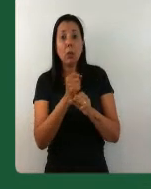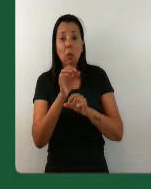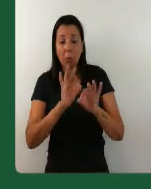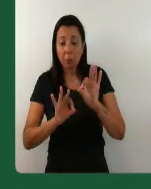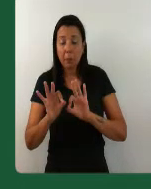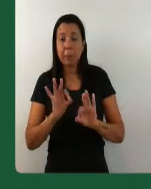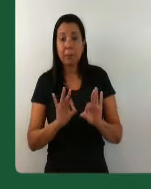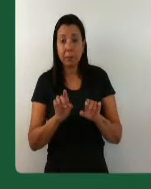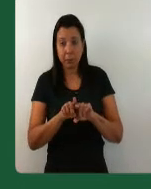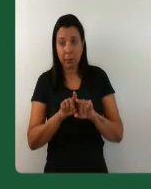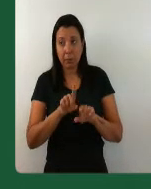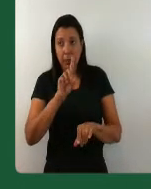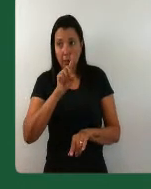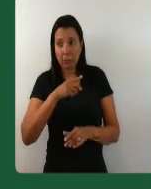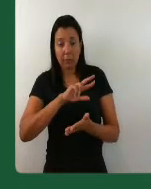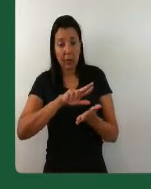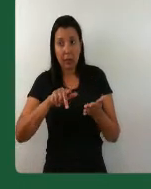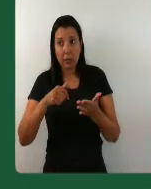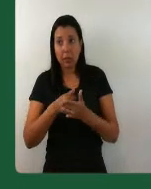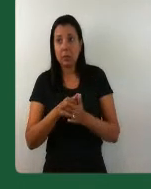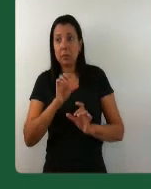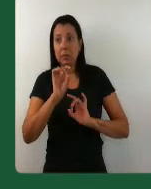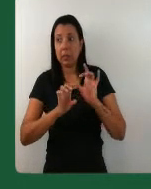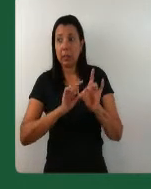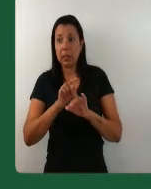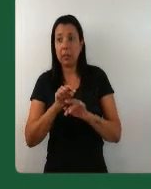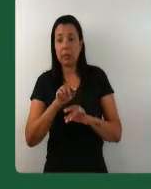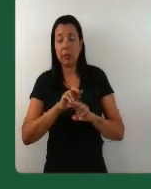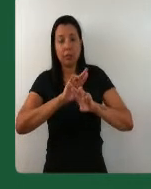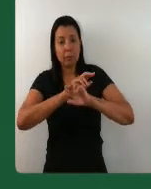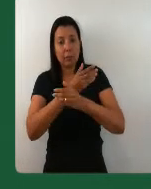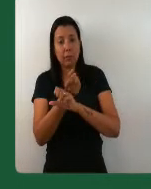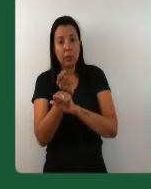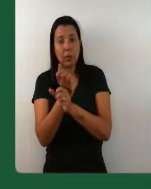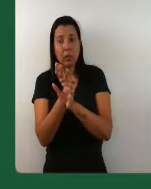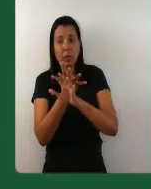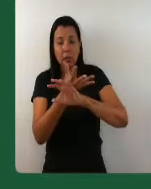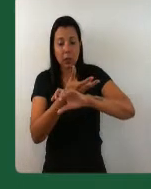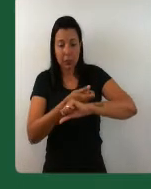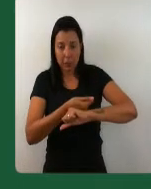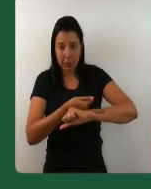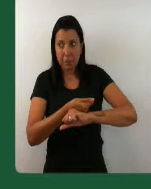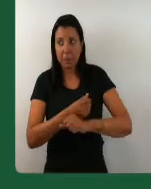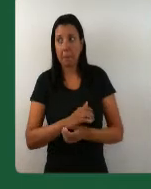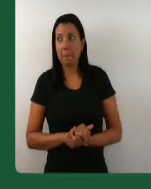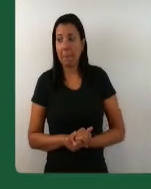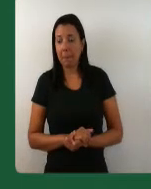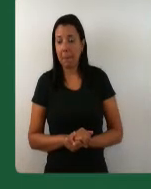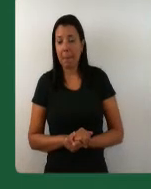reconstrutora e às demais especialidades interdisciplinares.